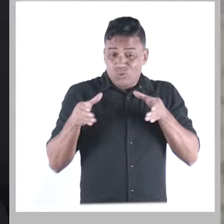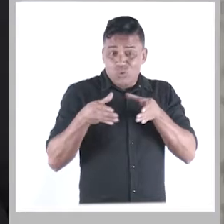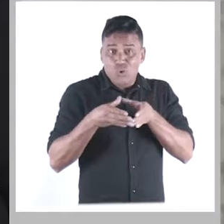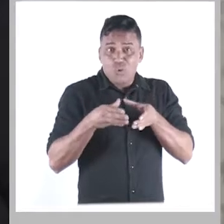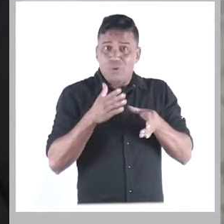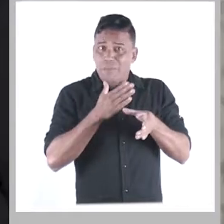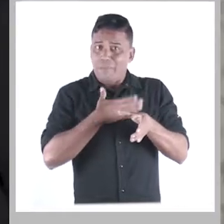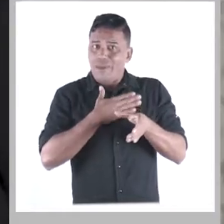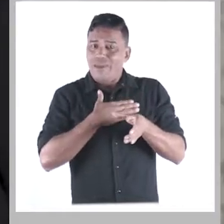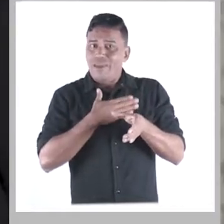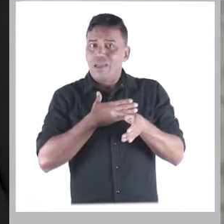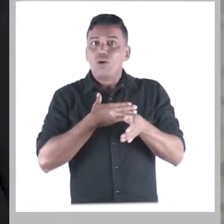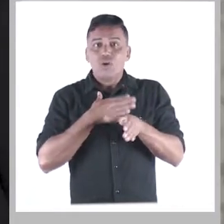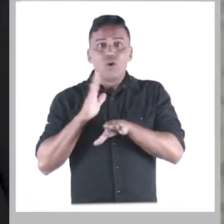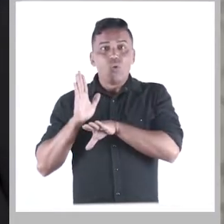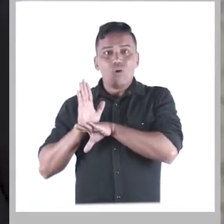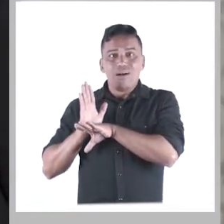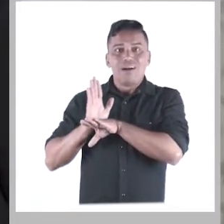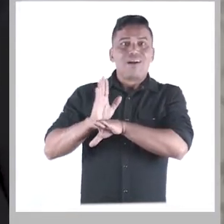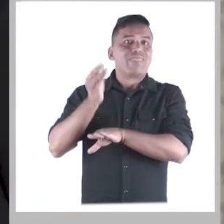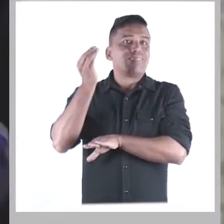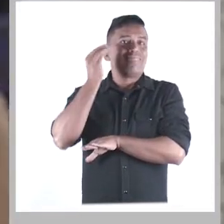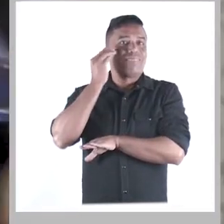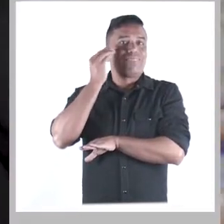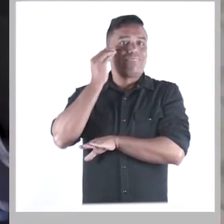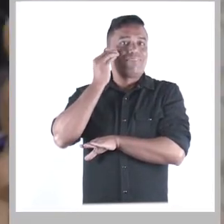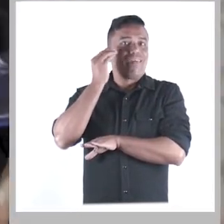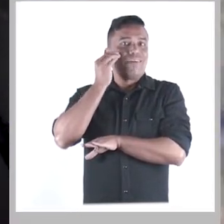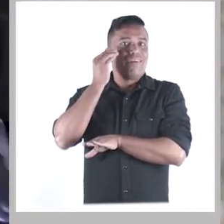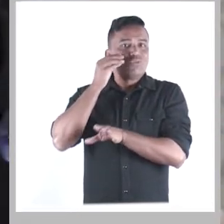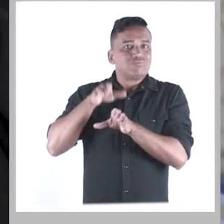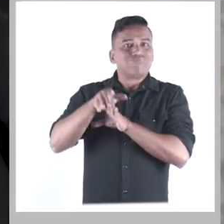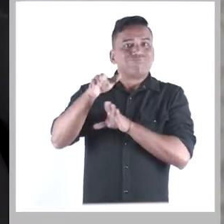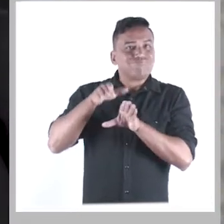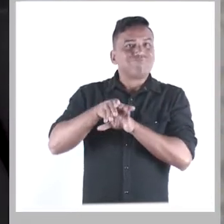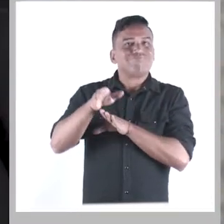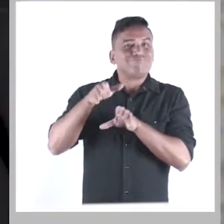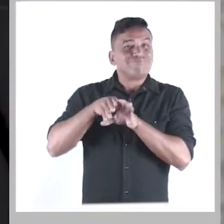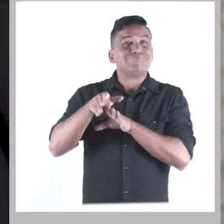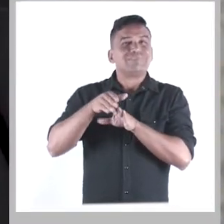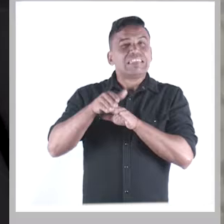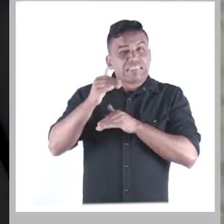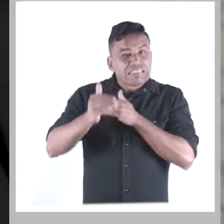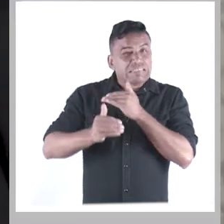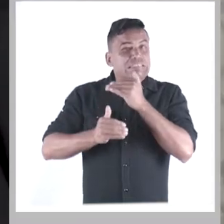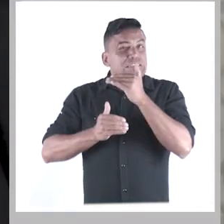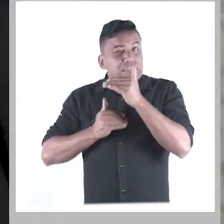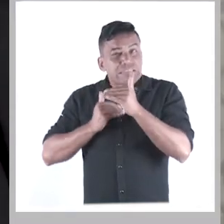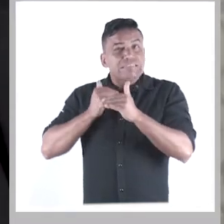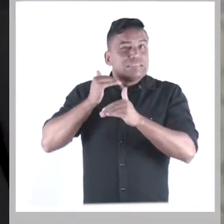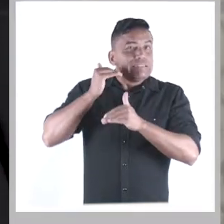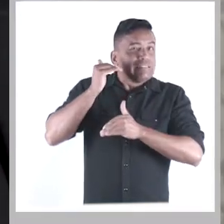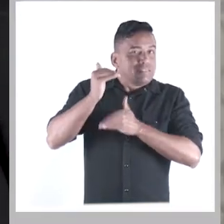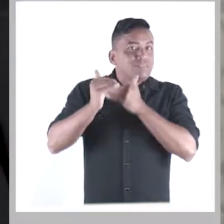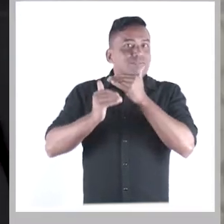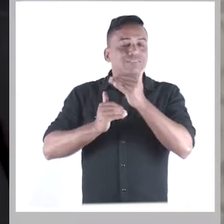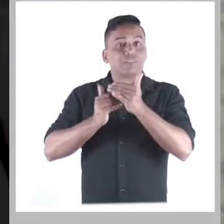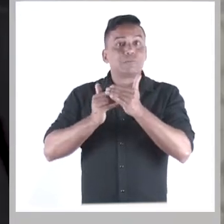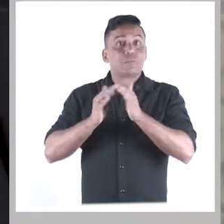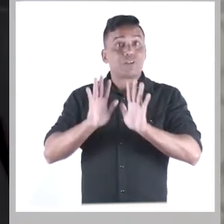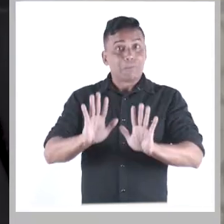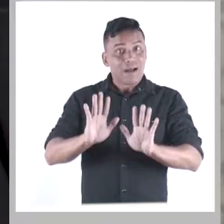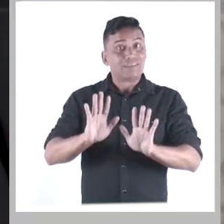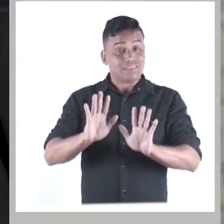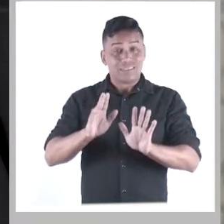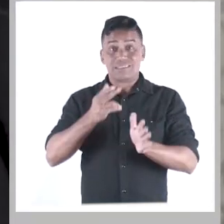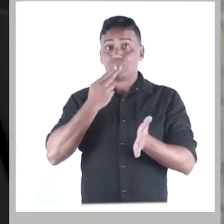minha bolha, sabe, eu procuro fazer de alguma forma, sabe? É trabalho de formiguinha, sabe?